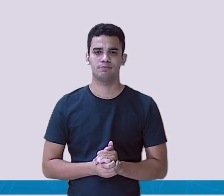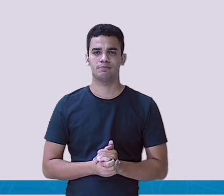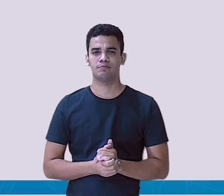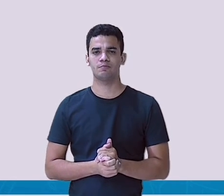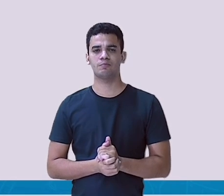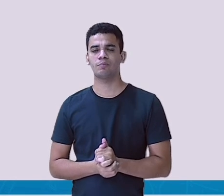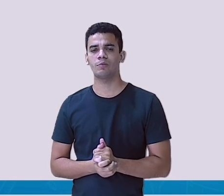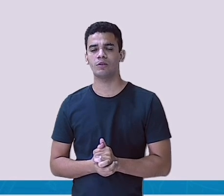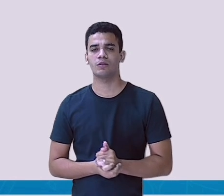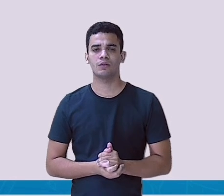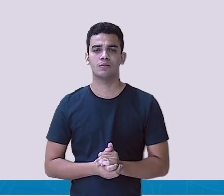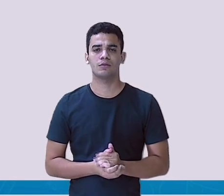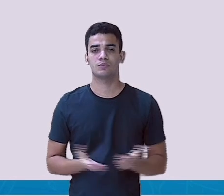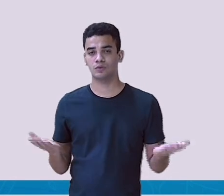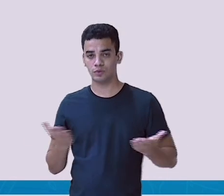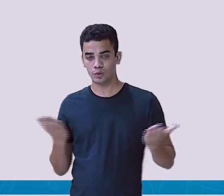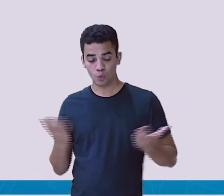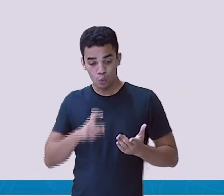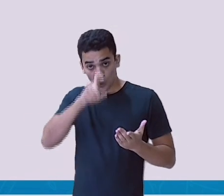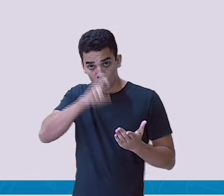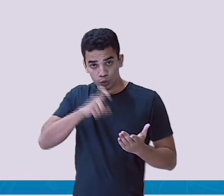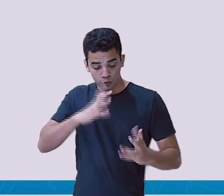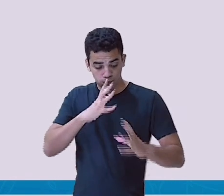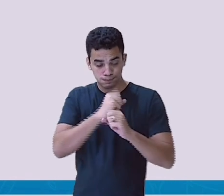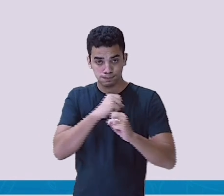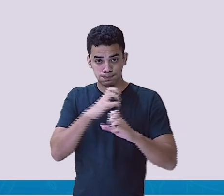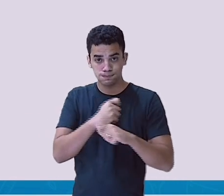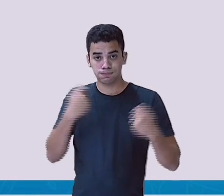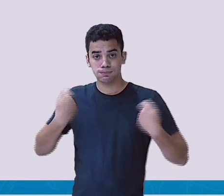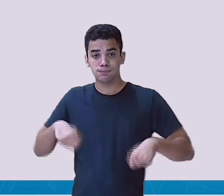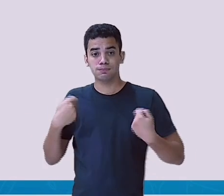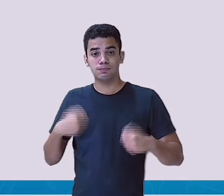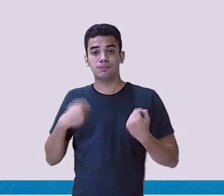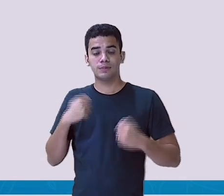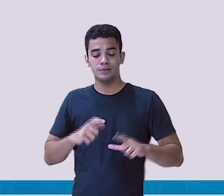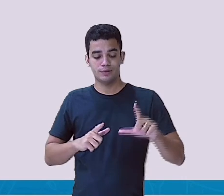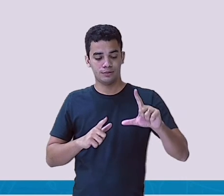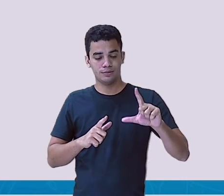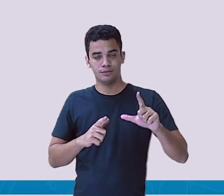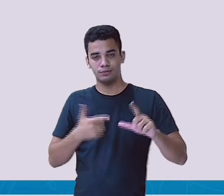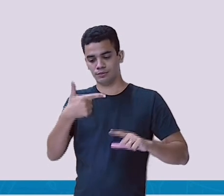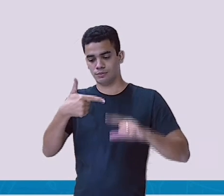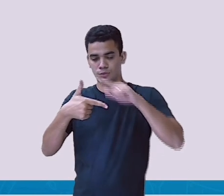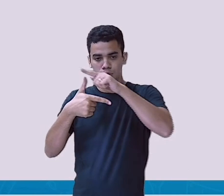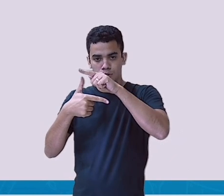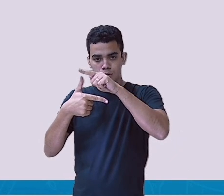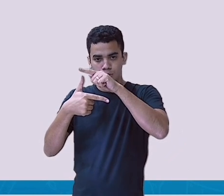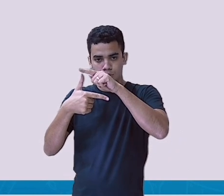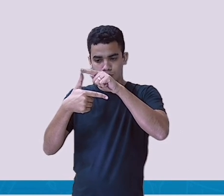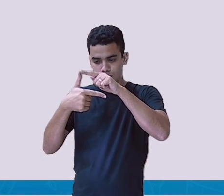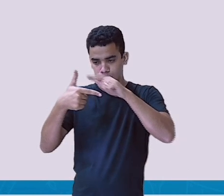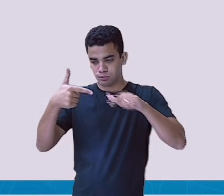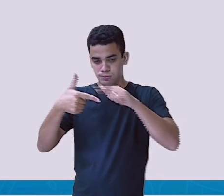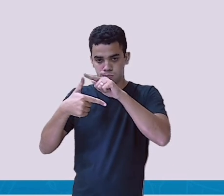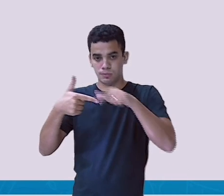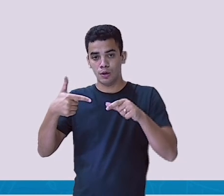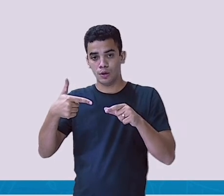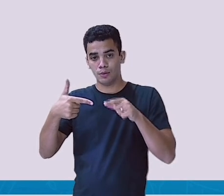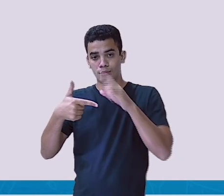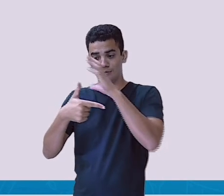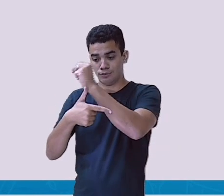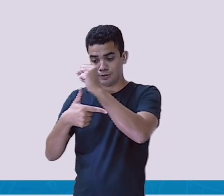Calcule o valor de x em cada item, a mesma coisa. Eu tenho que aqui é 150.